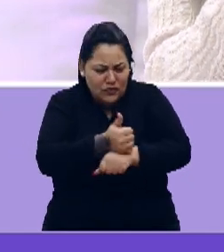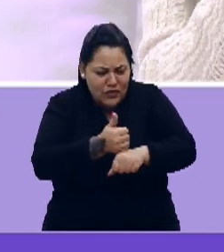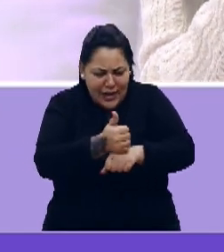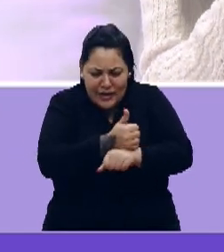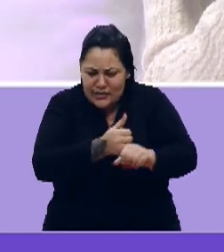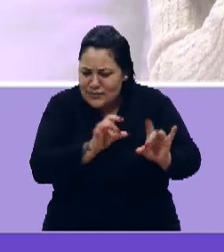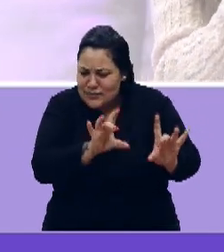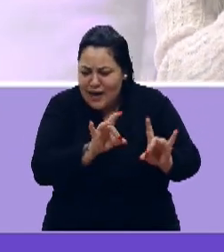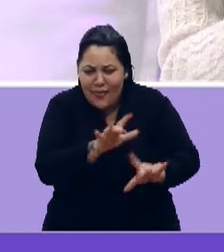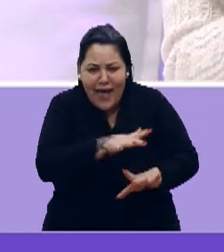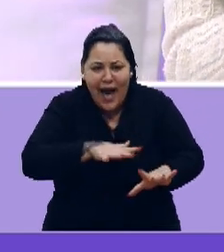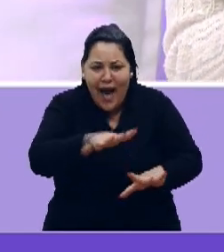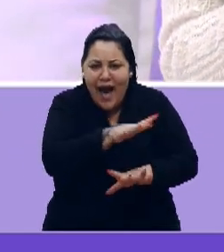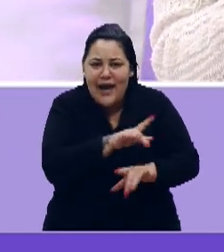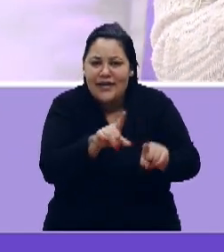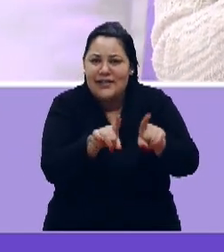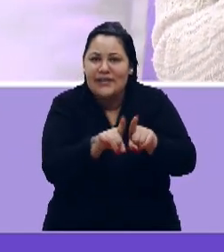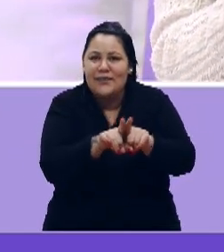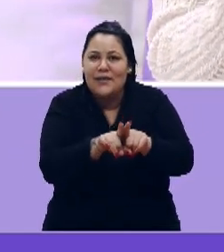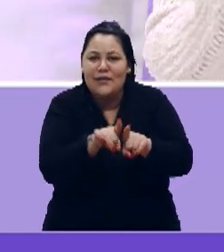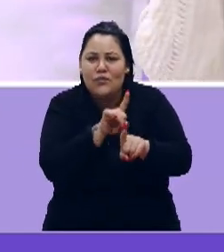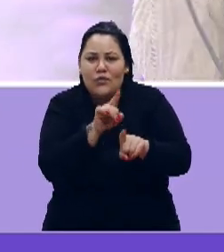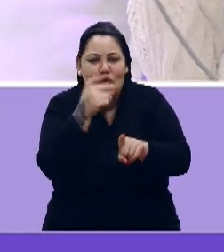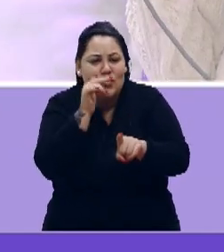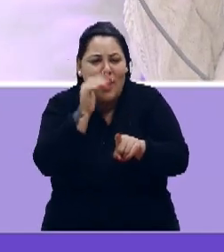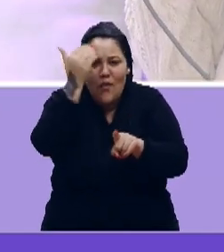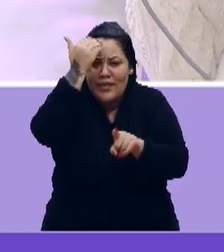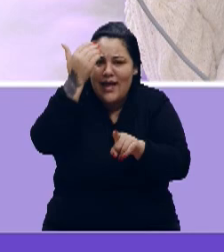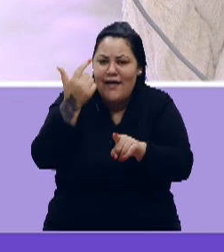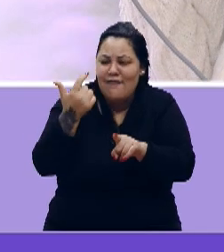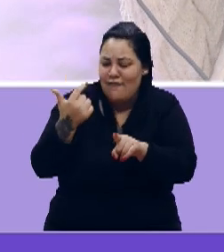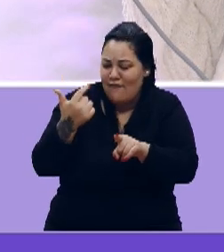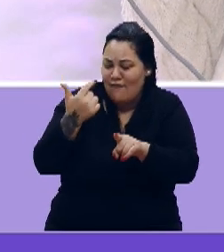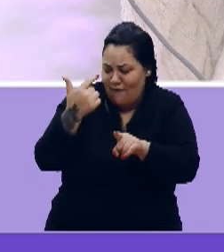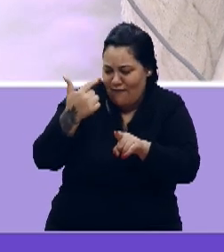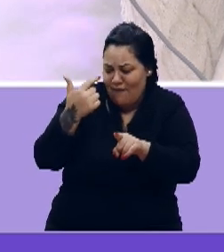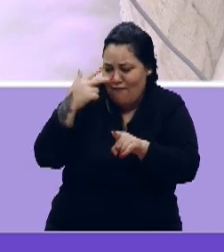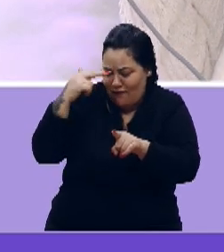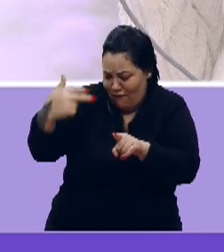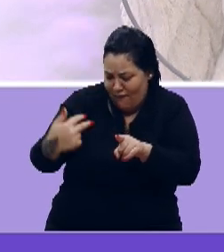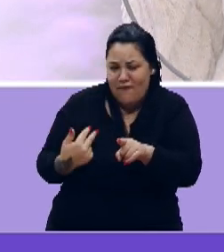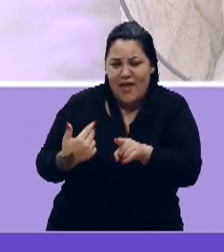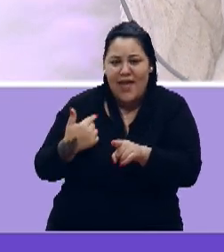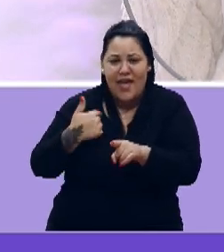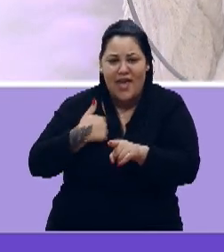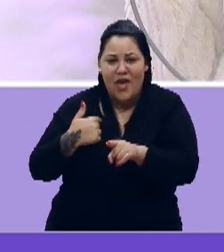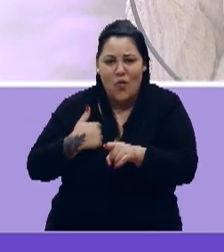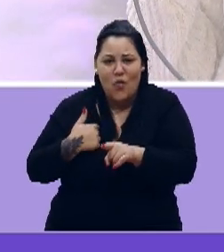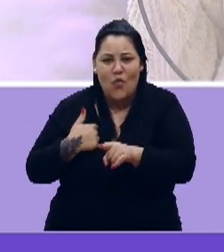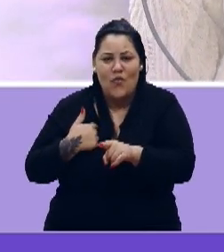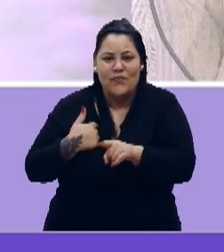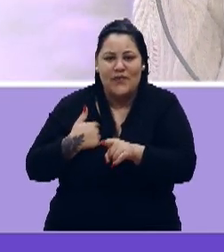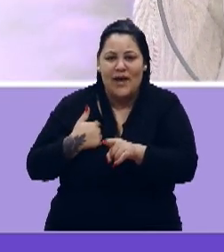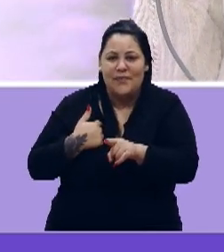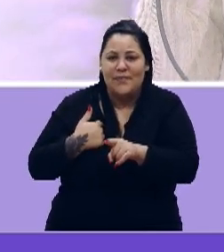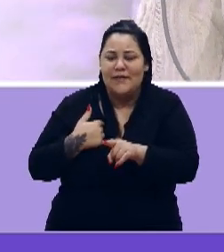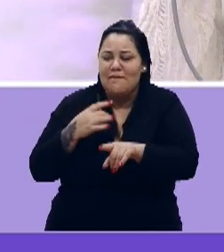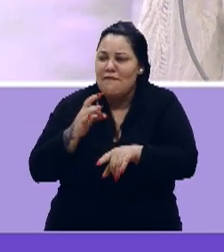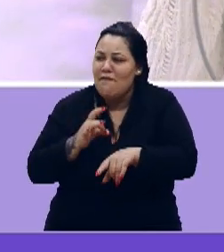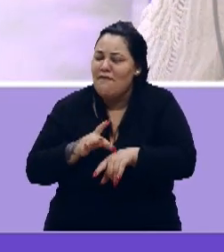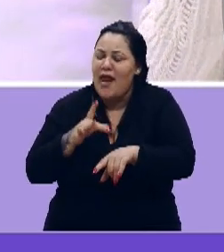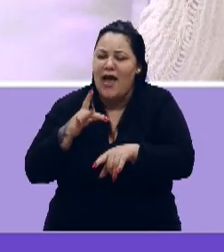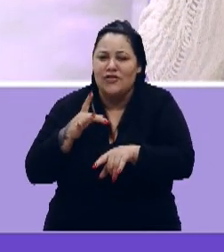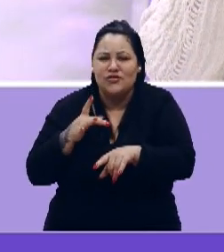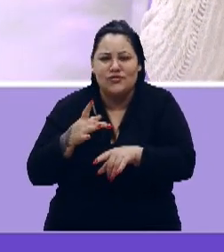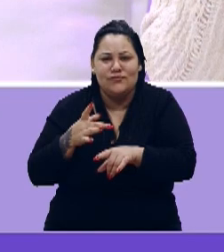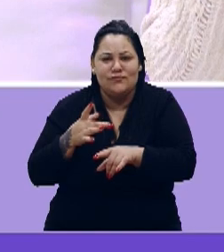não darem conta de me ver tão fragilizada. E a gente fragiliza, né? Isso que a Carol falou, dessa parte